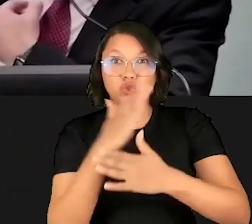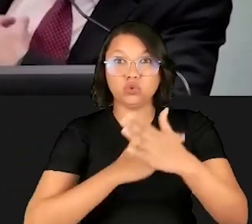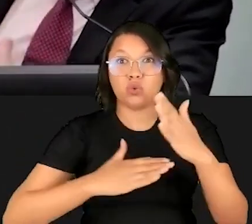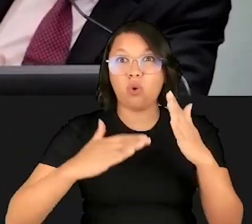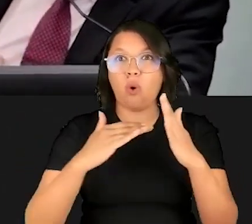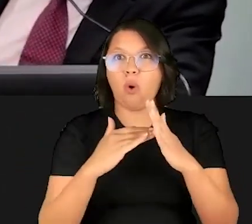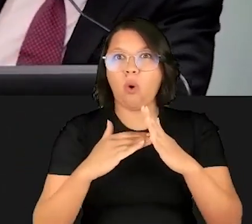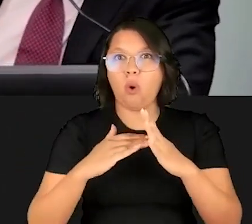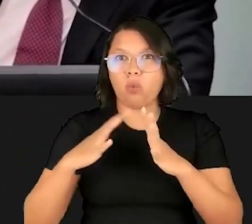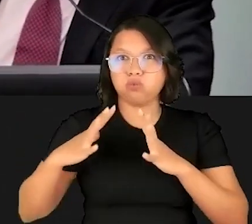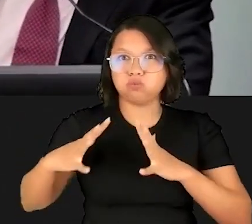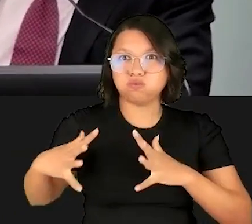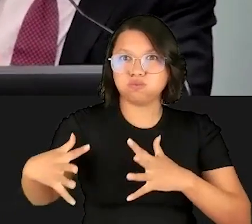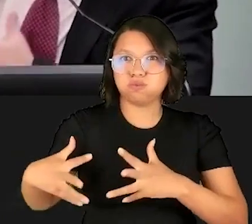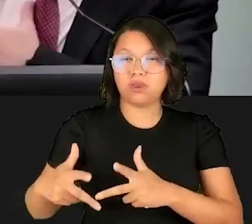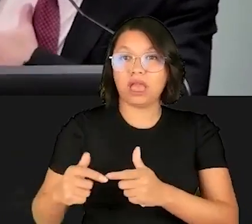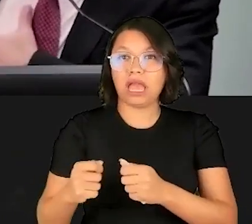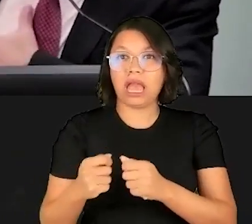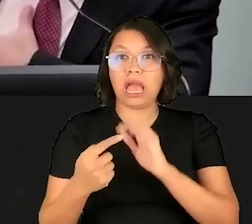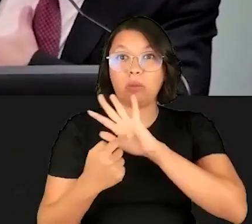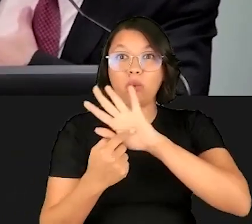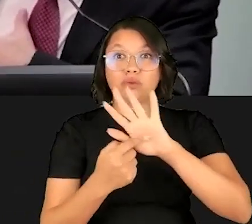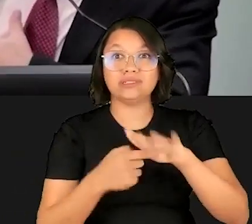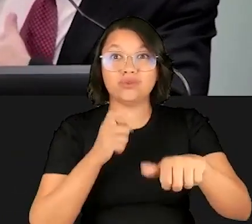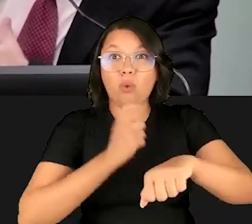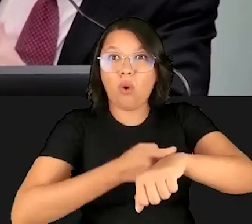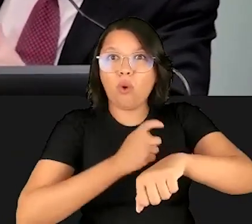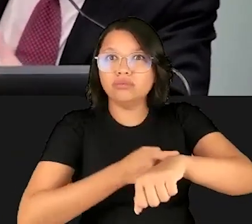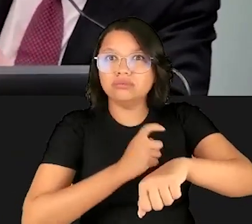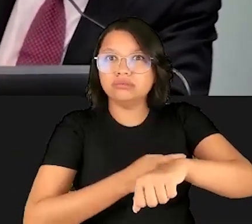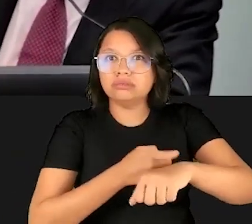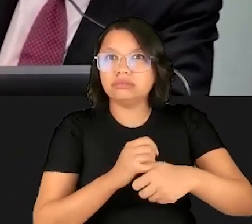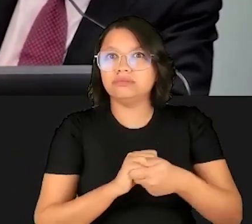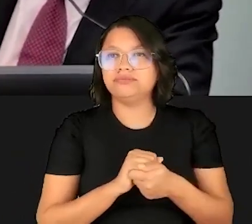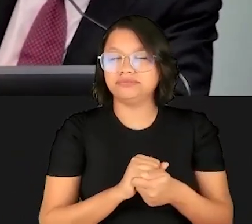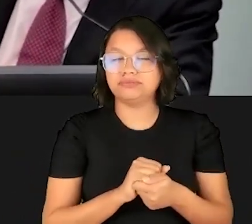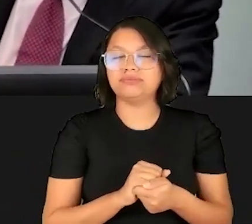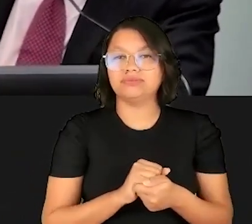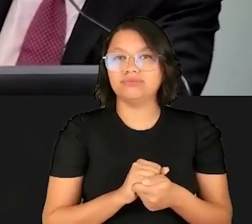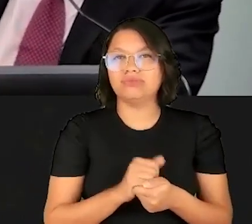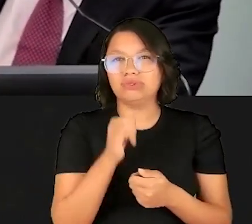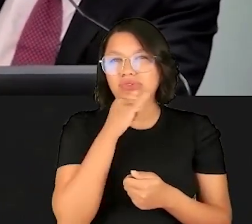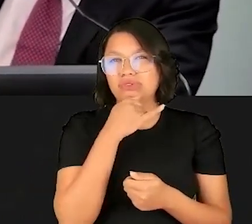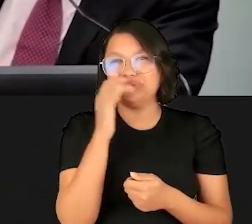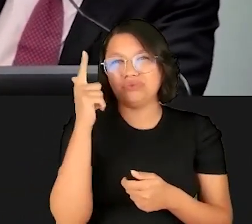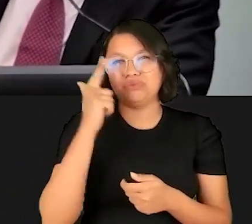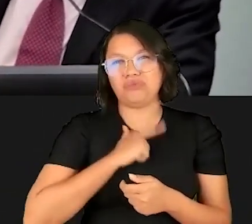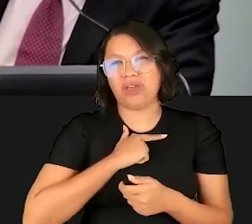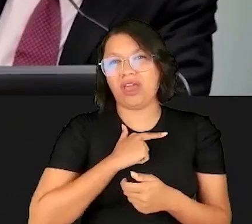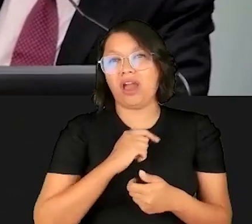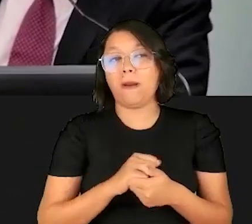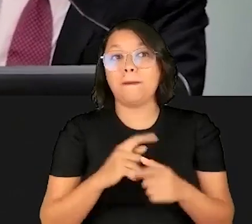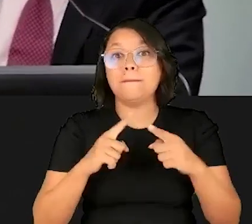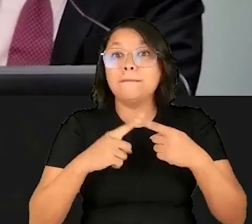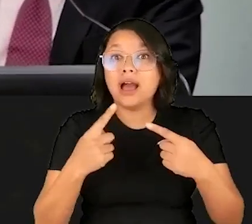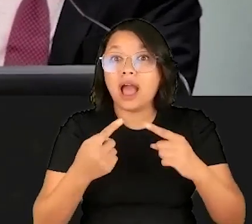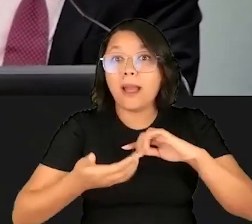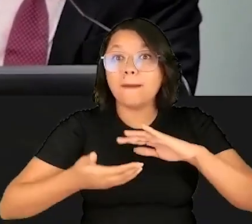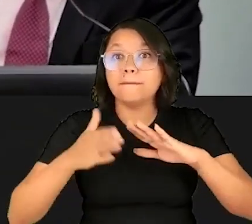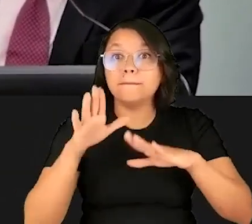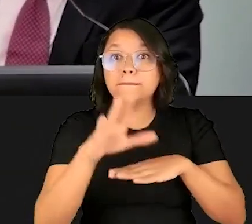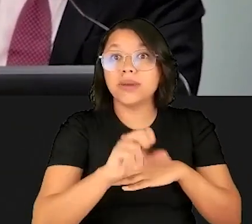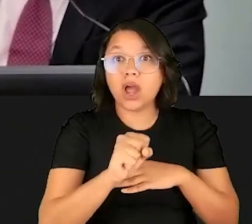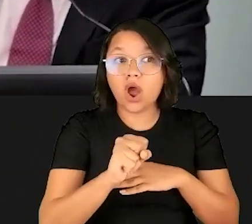ficava só o osso, né? Então, era deformante. Mas ele pegou uma doença que era incurável e, de repente, mais de 20% das mulheres